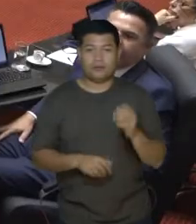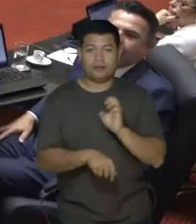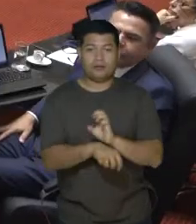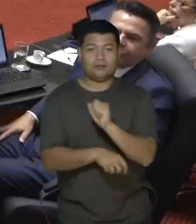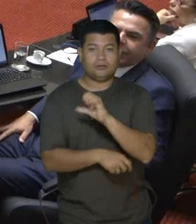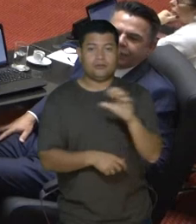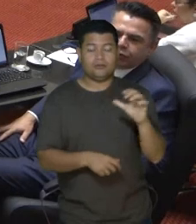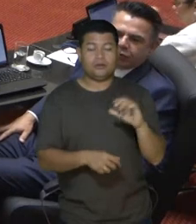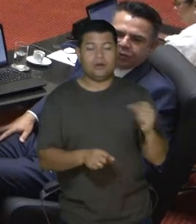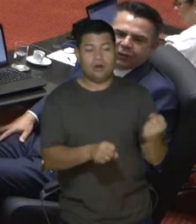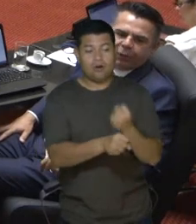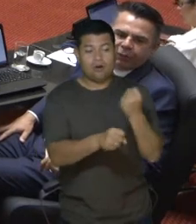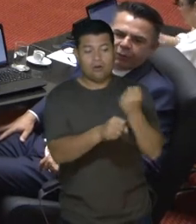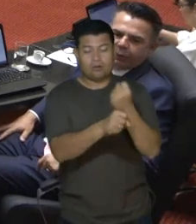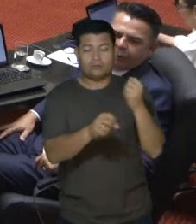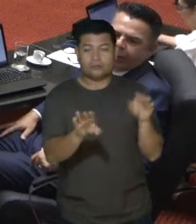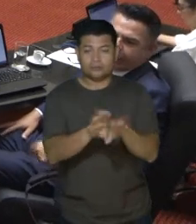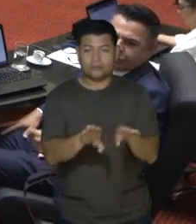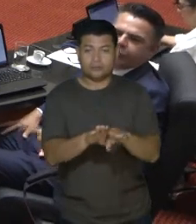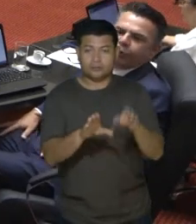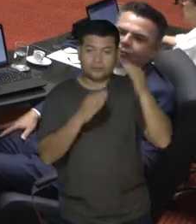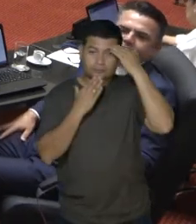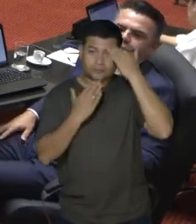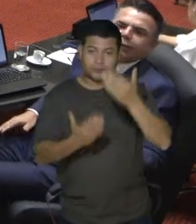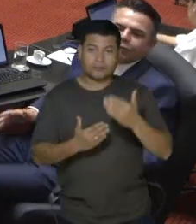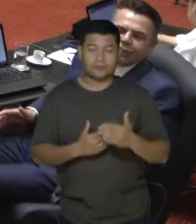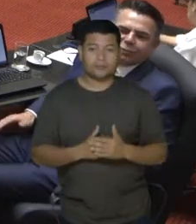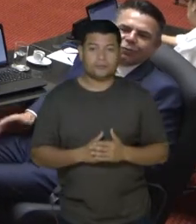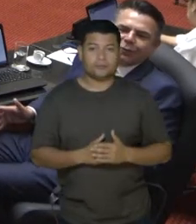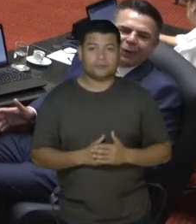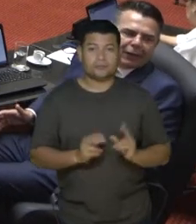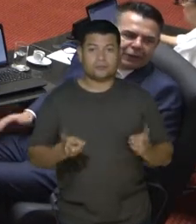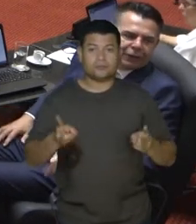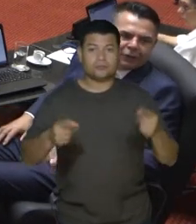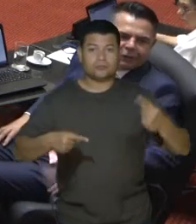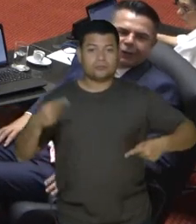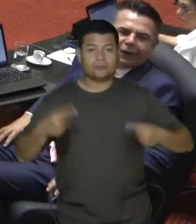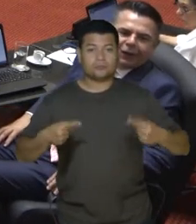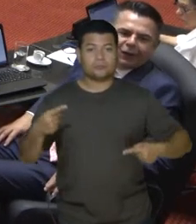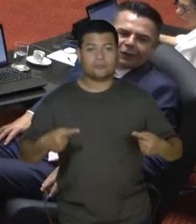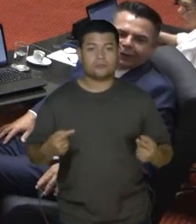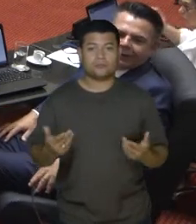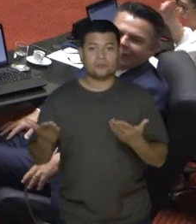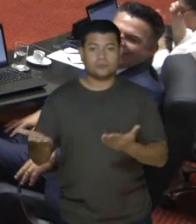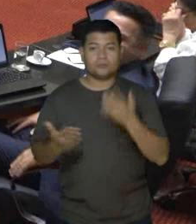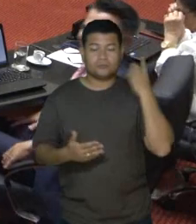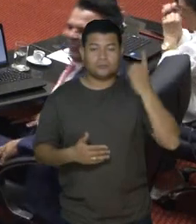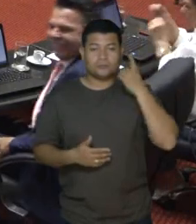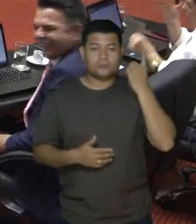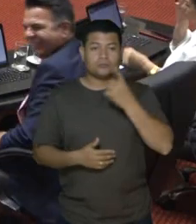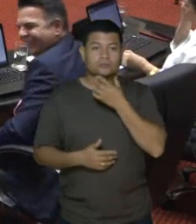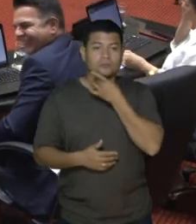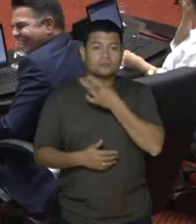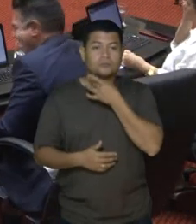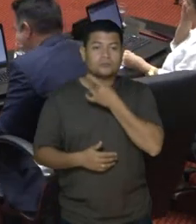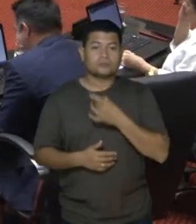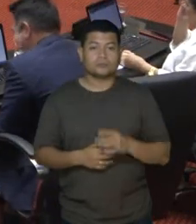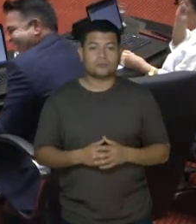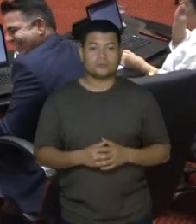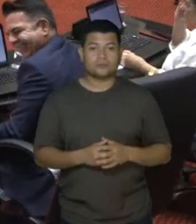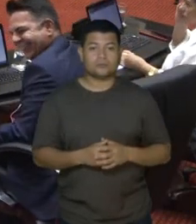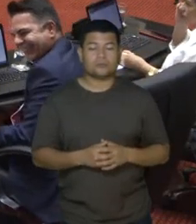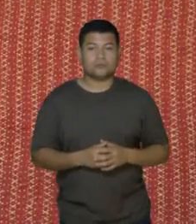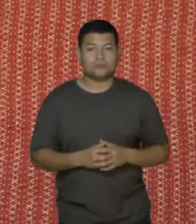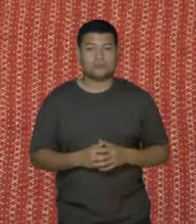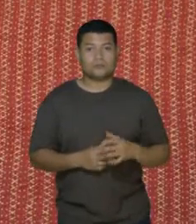obrigado. Obrigado. Obrigado, deputado Bruno. Ainda para discutir, o deputado Valdir Cobalcini. Na verdade, há o